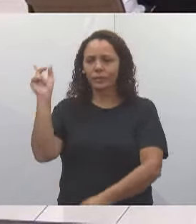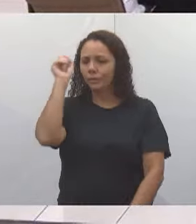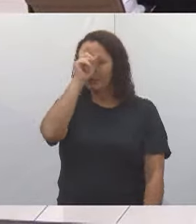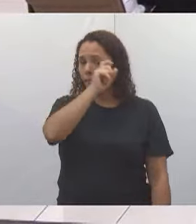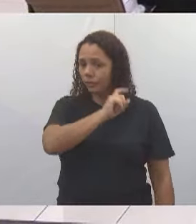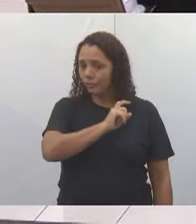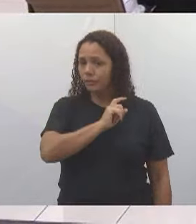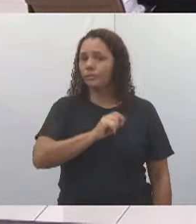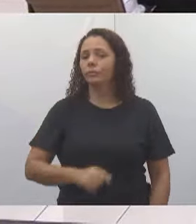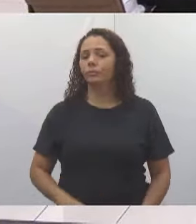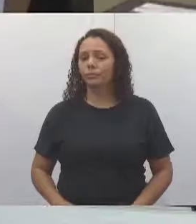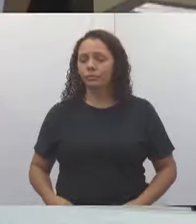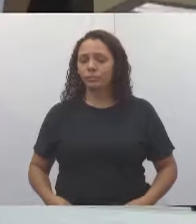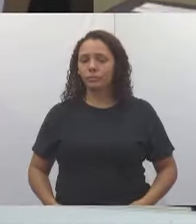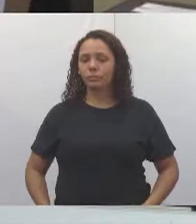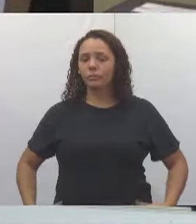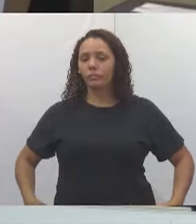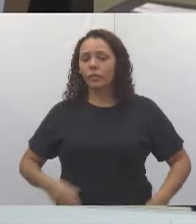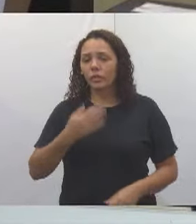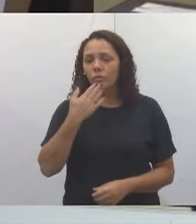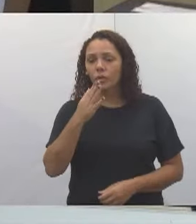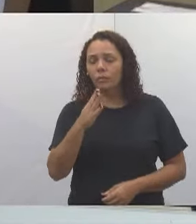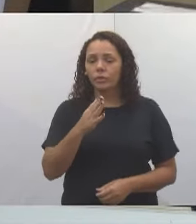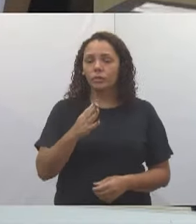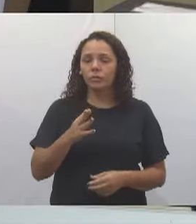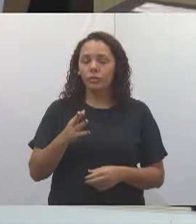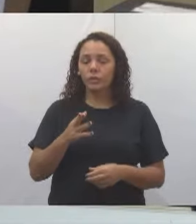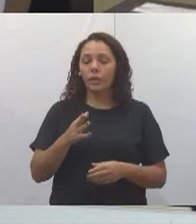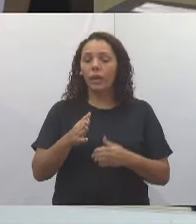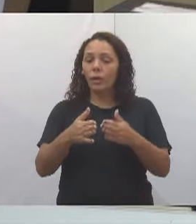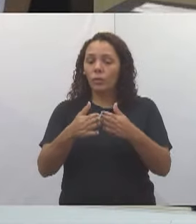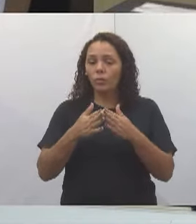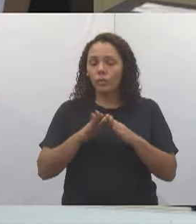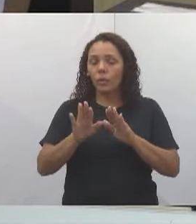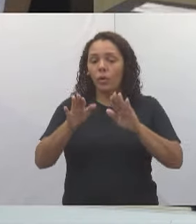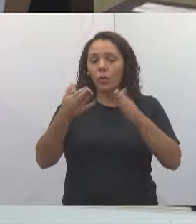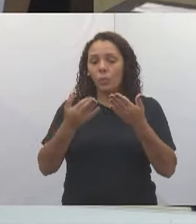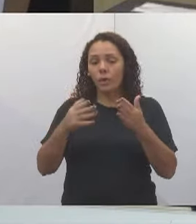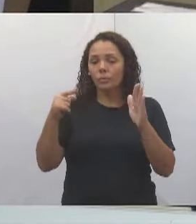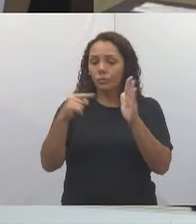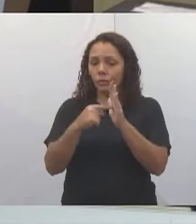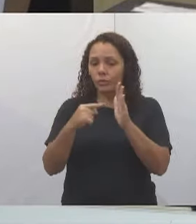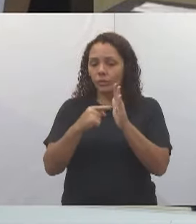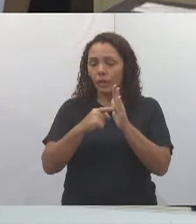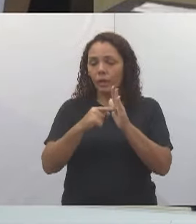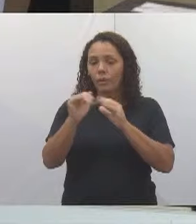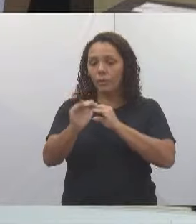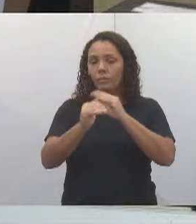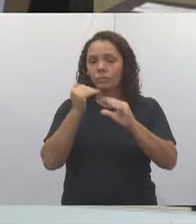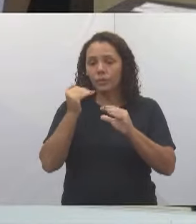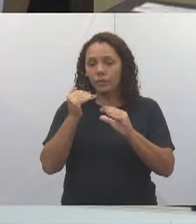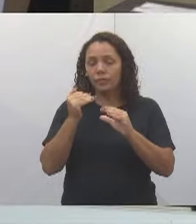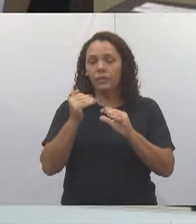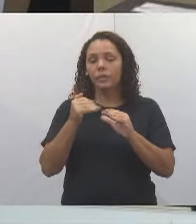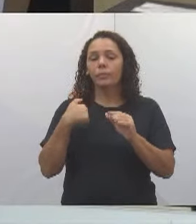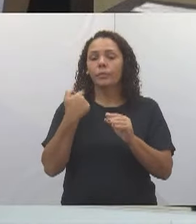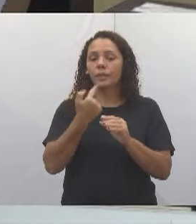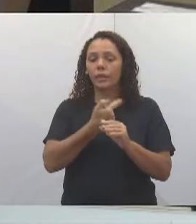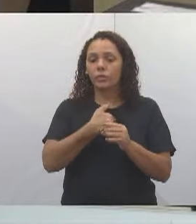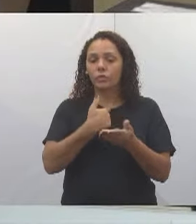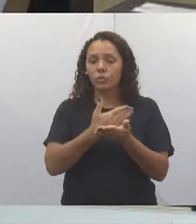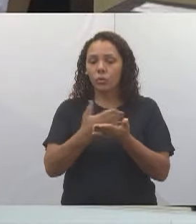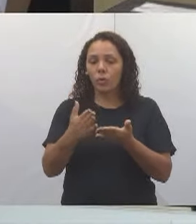conforme essas pontuações forem acontecendo, manda para mim pelo WhatsApp, que a gente começa a estudar e